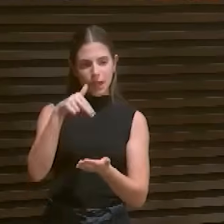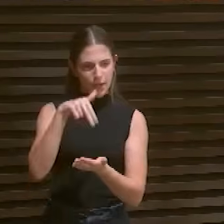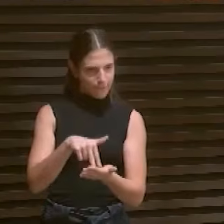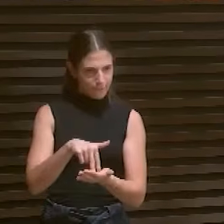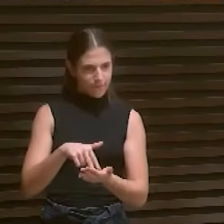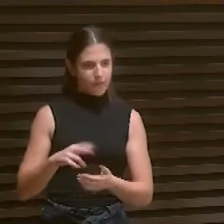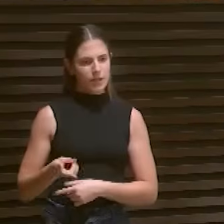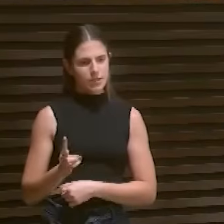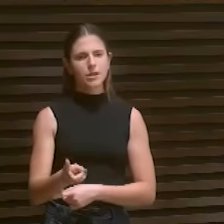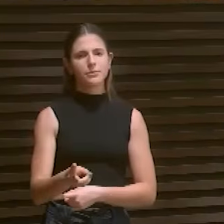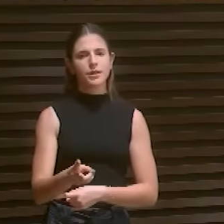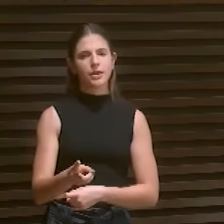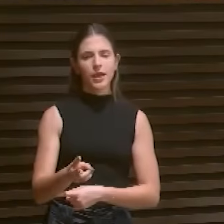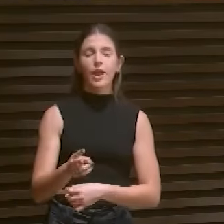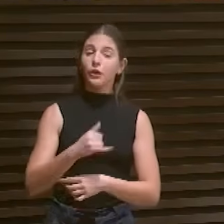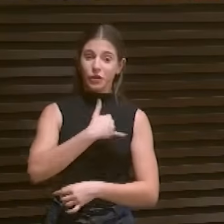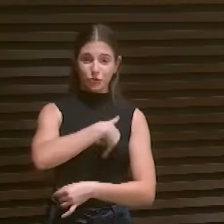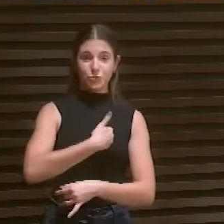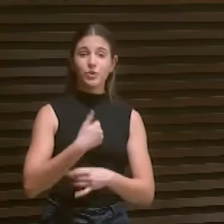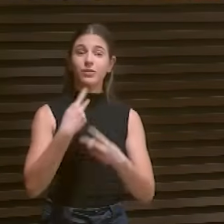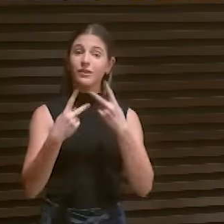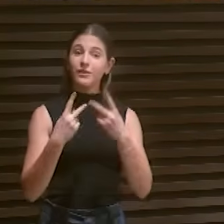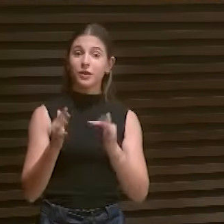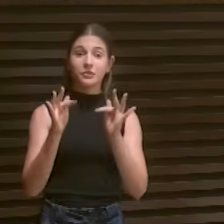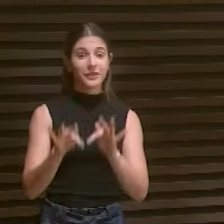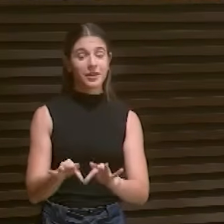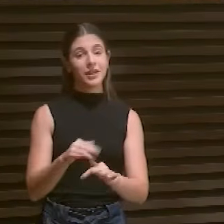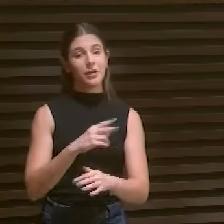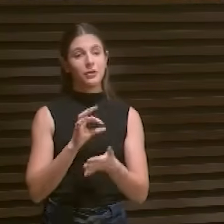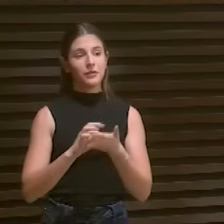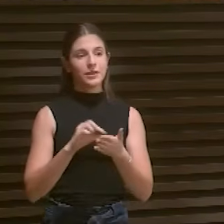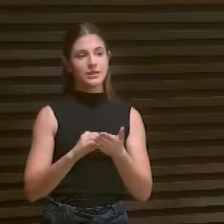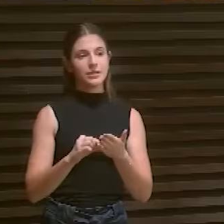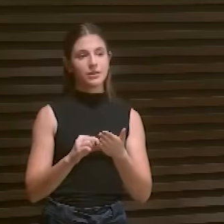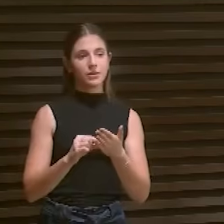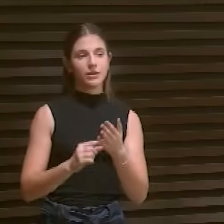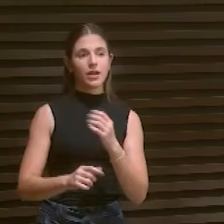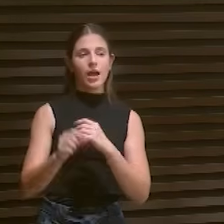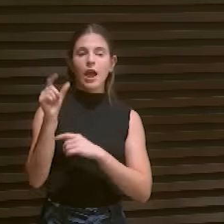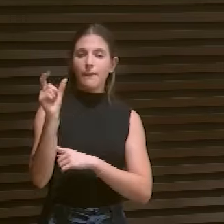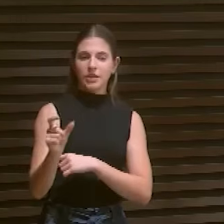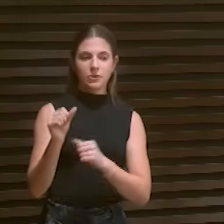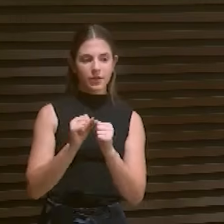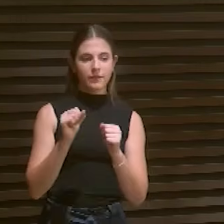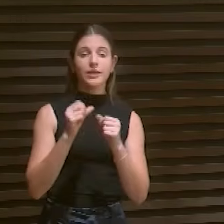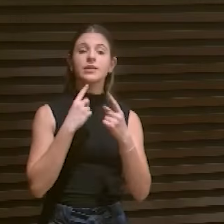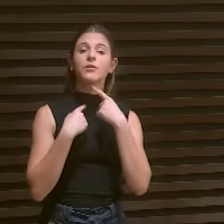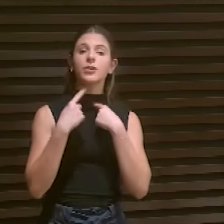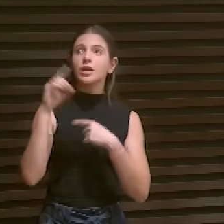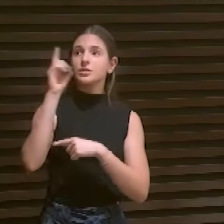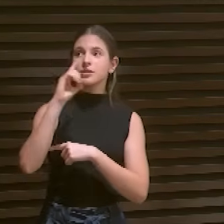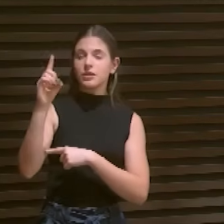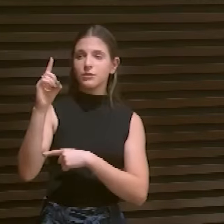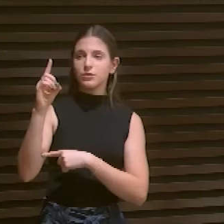Permanece. É o que João está dizendo no final do versículo 17. Aquele que faz a vontade de Deus